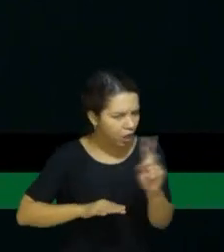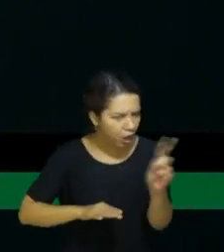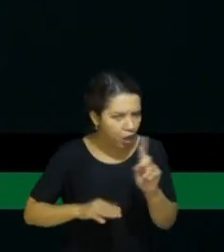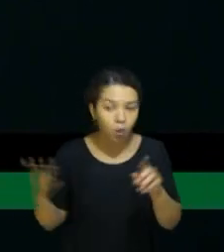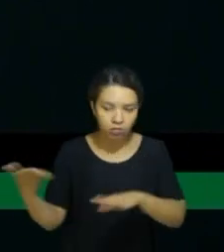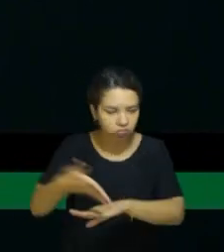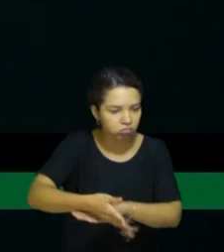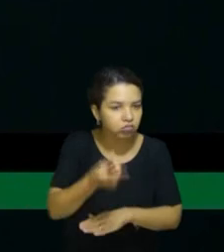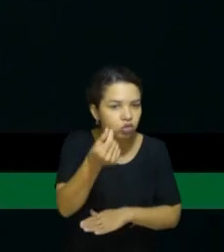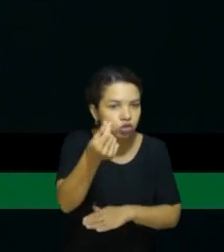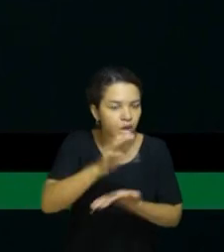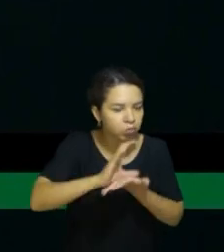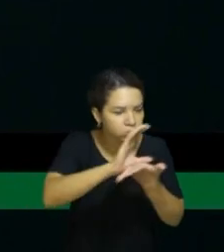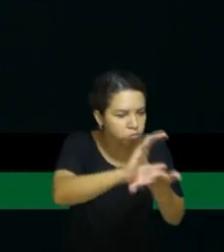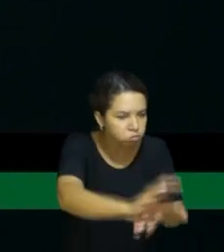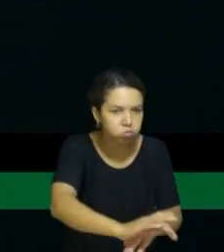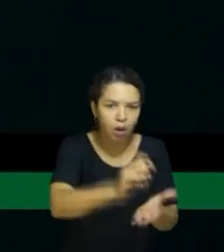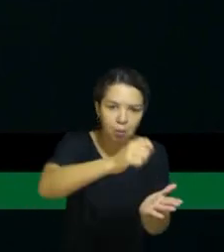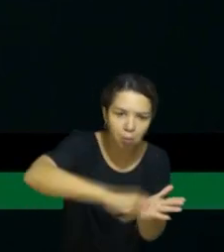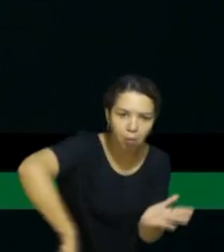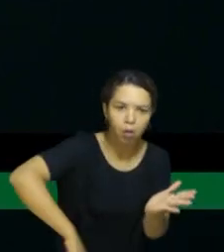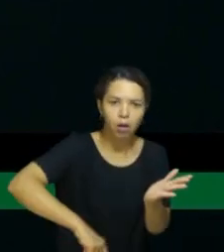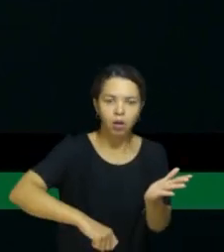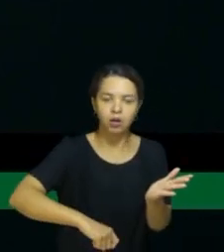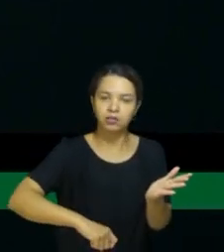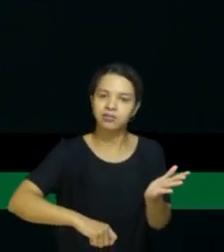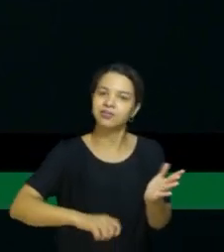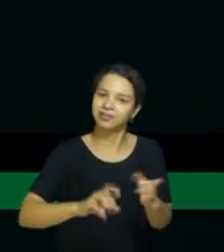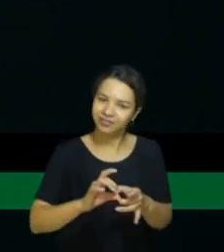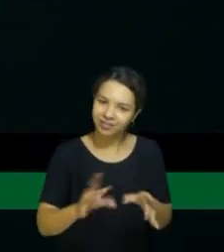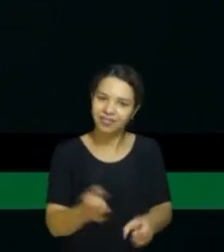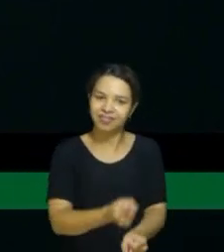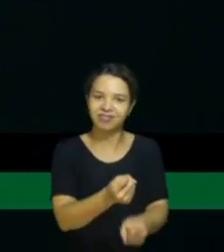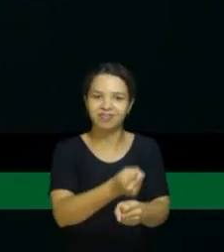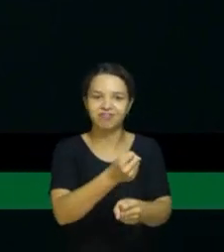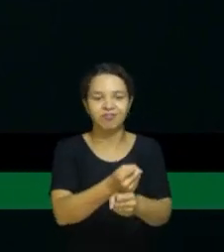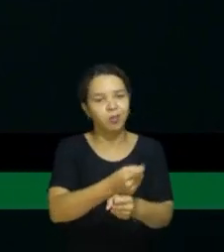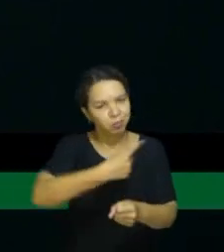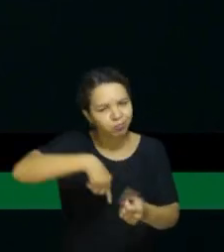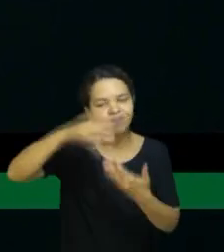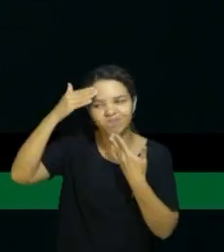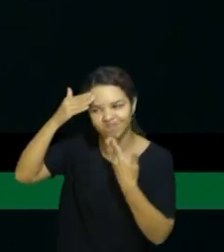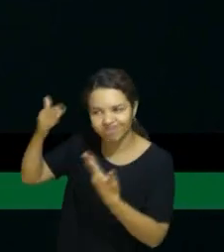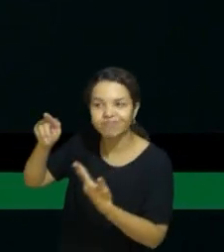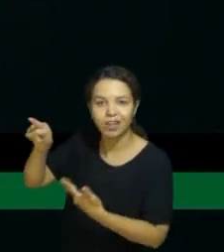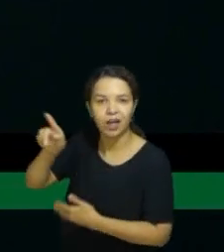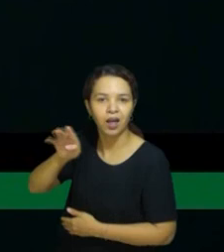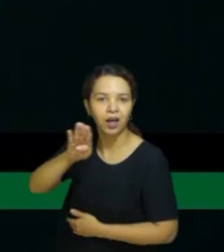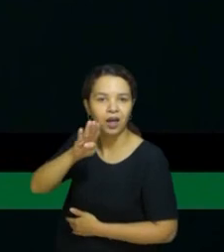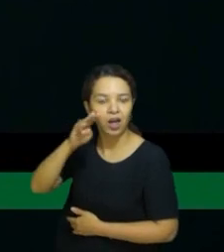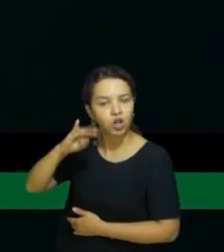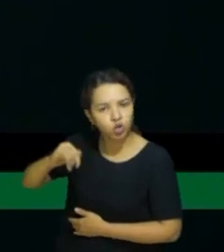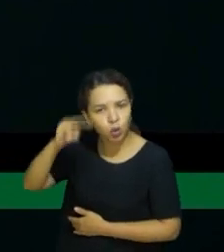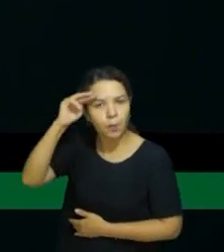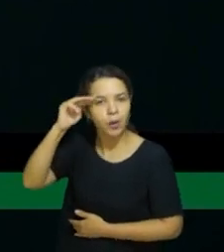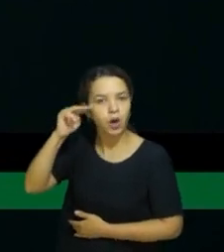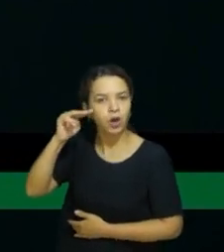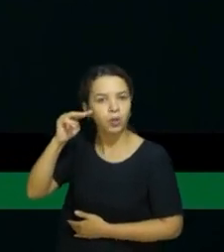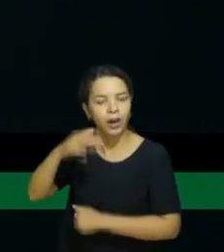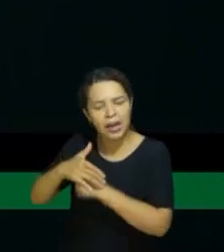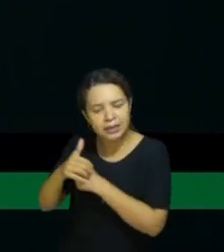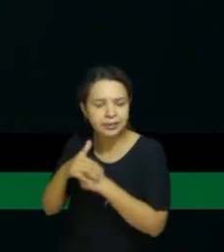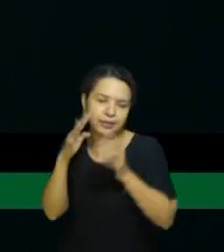então nós queremos agradecer imensamente o carinho do governador Jorginho Melo com Blumenal com a nossa